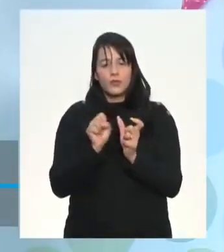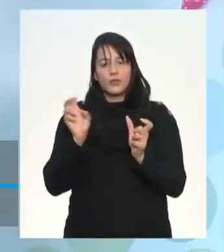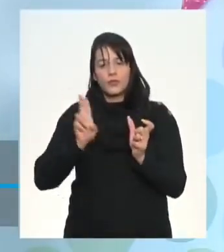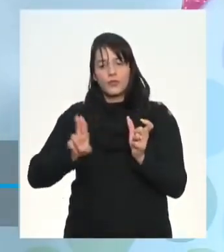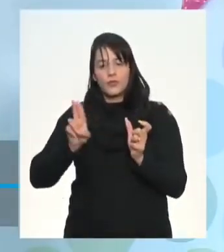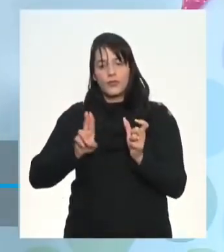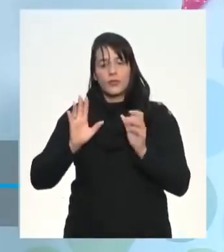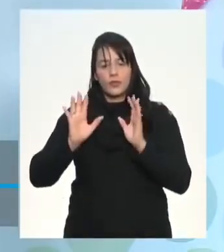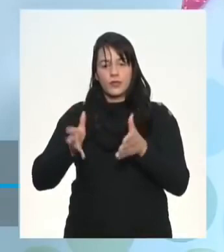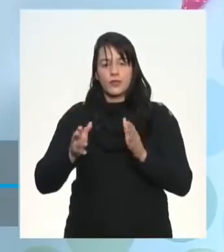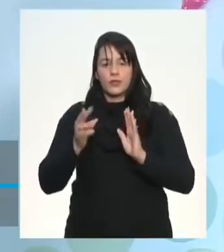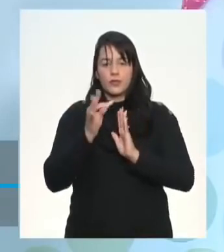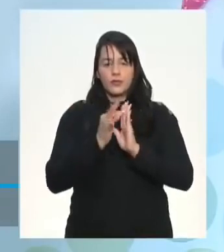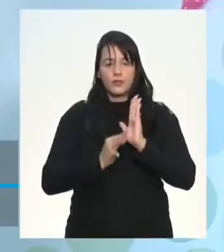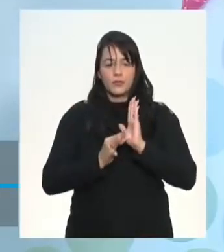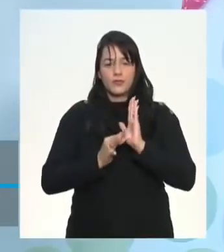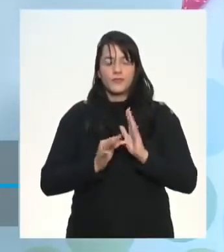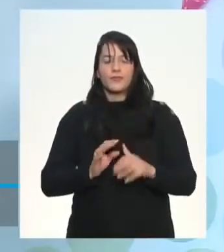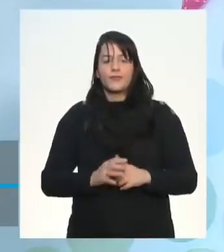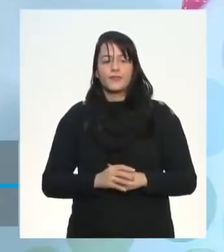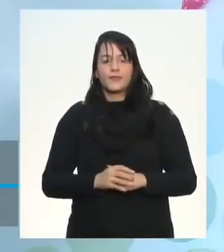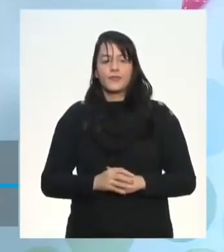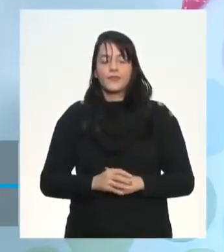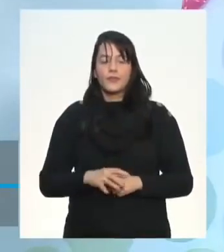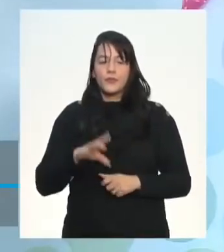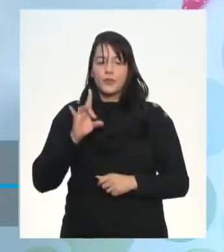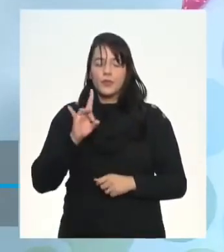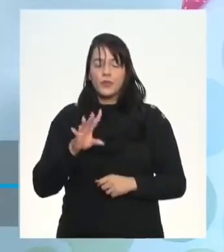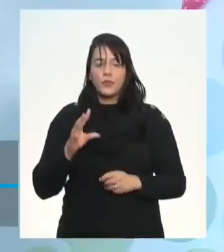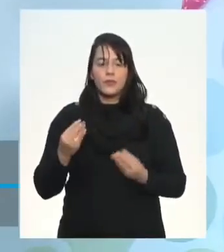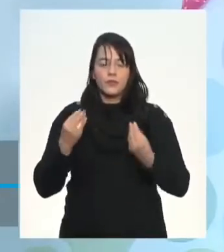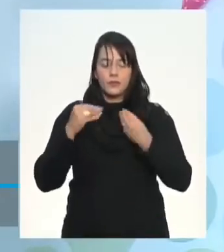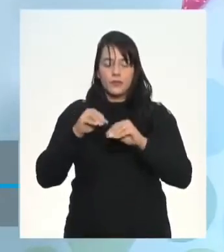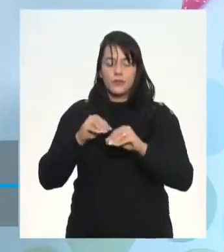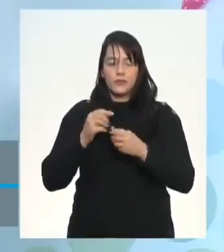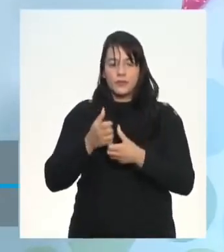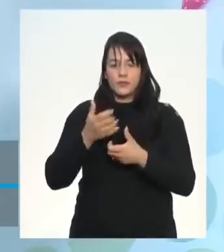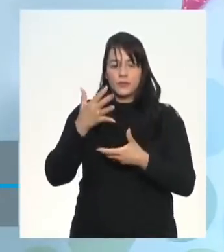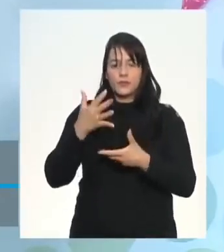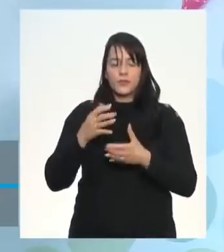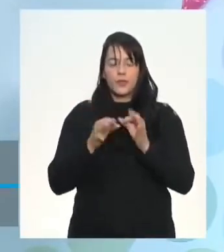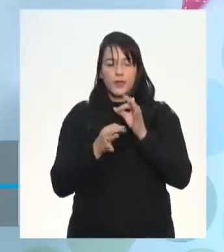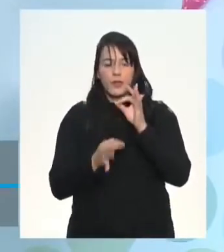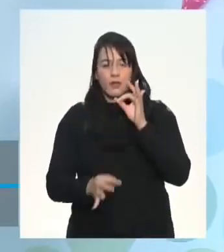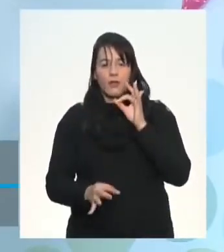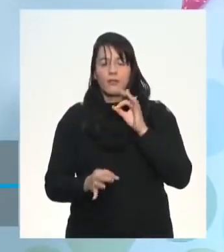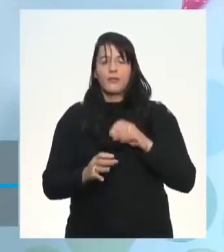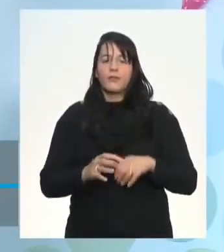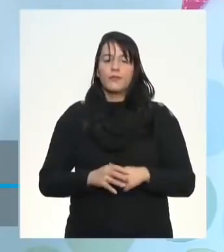utilizado no texto, tá bom? Só para a gente introduzir esse conteúdo com vocês, tá? Porque ele é bem extenso.